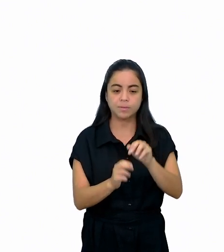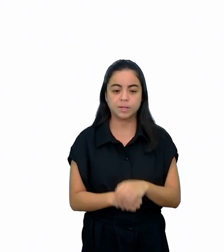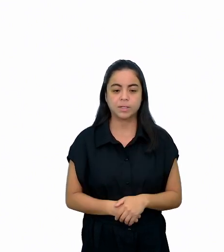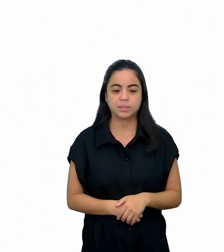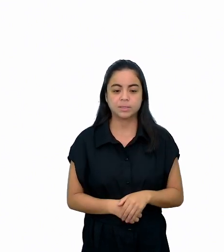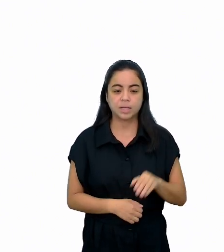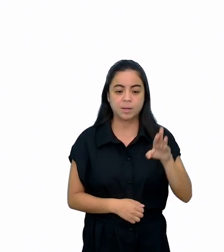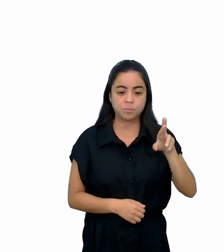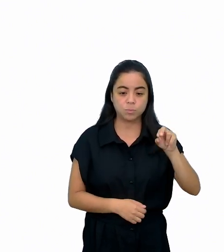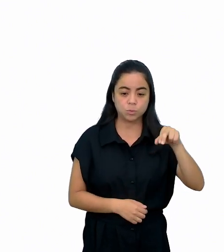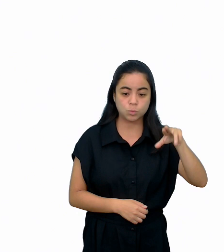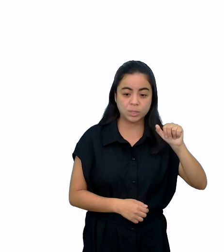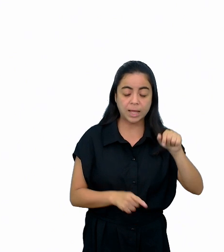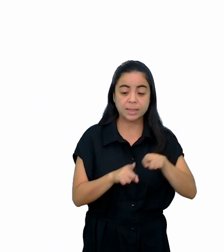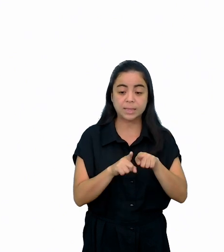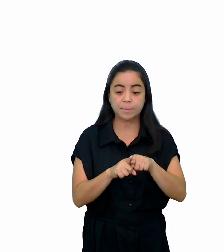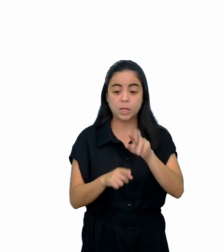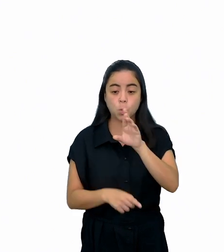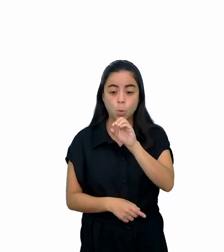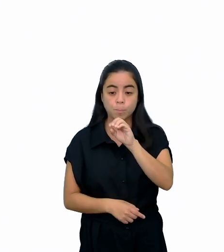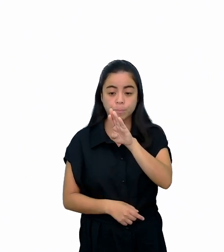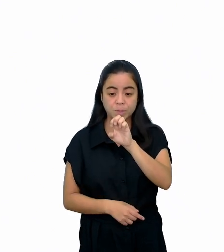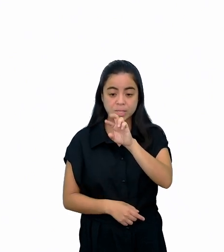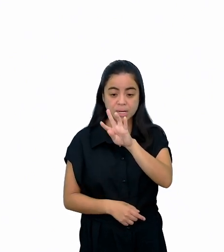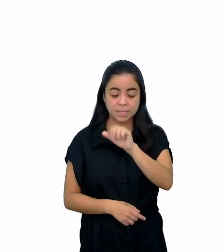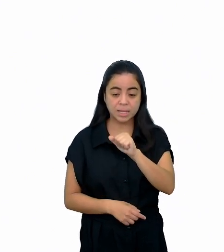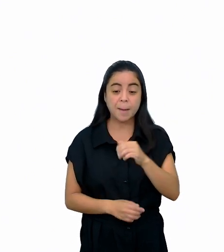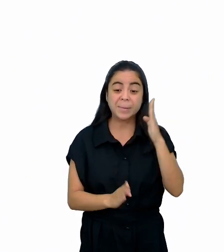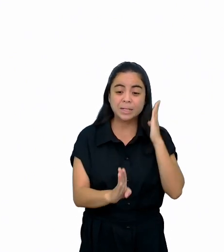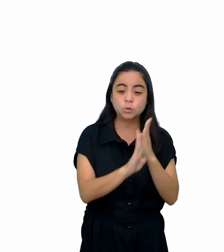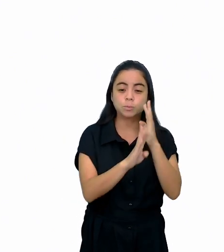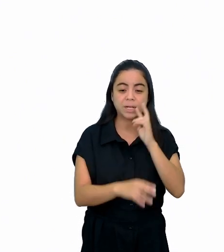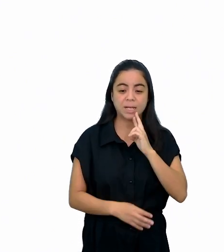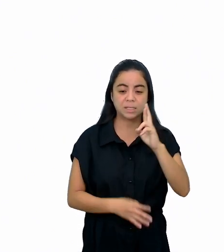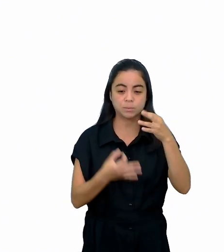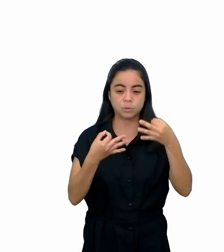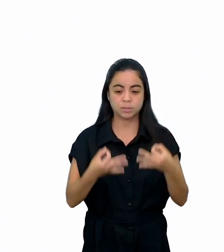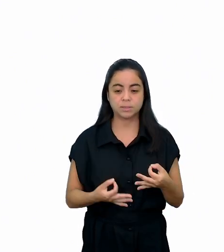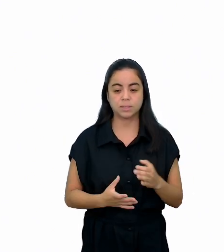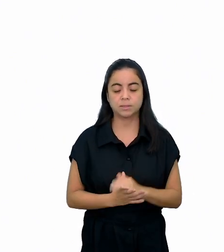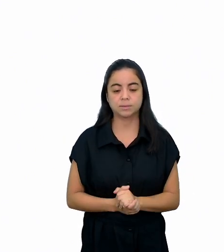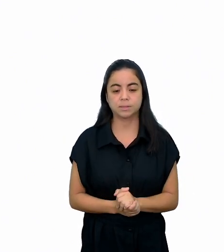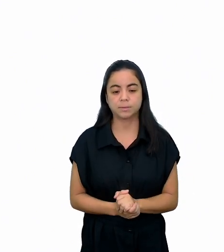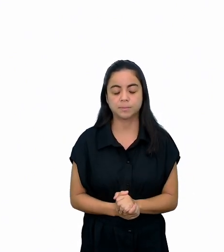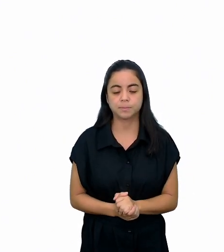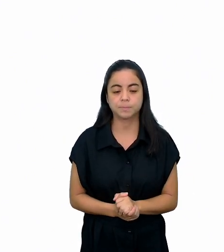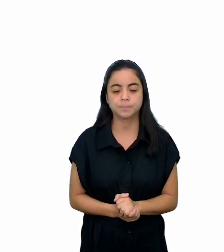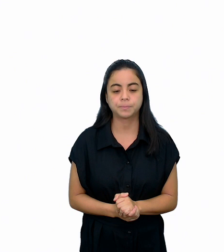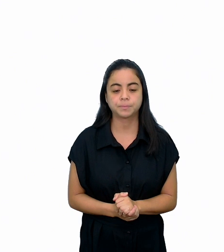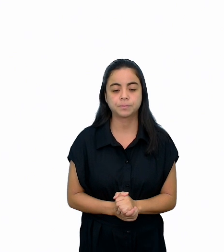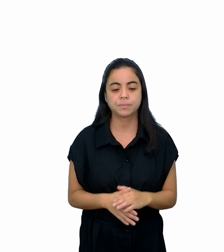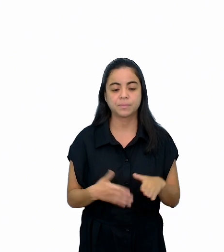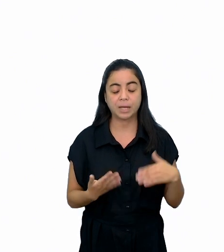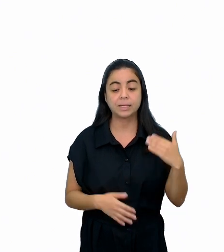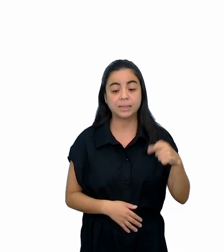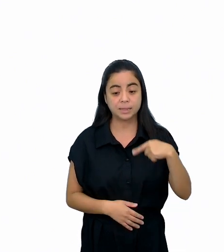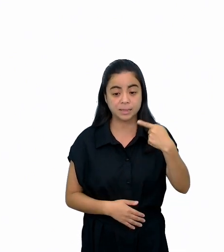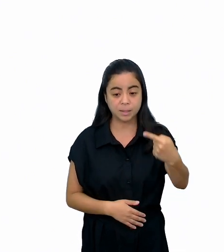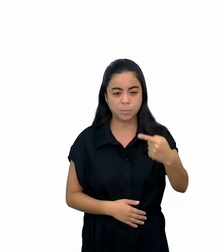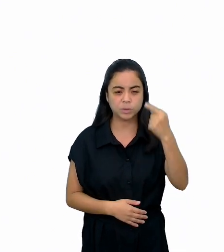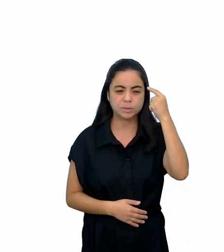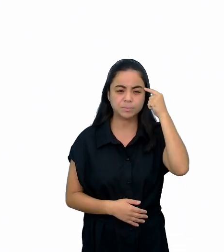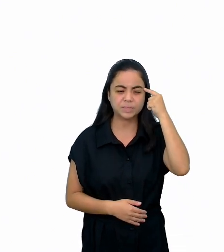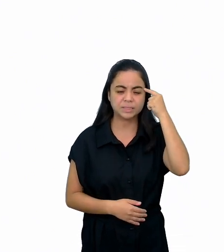que elas se localizem até a Naira e o Tiago, certo? Na sequência, a gente vai explorar o